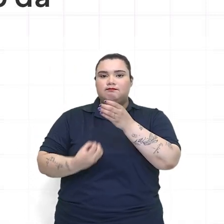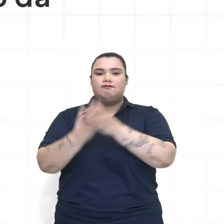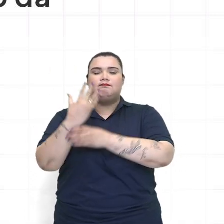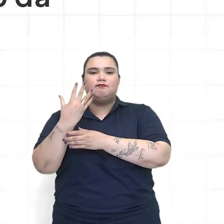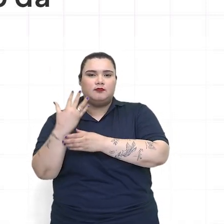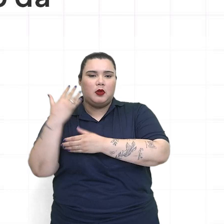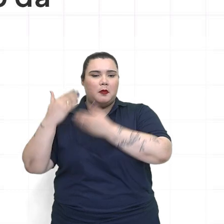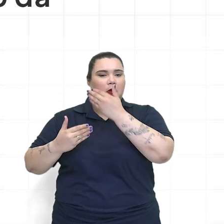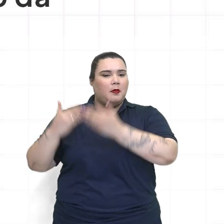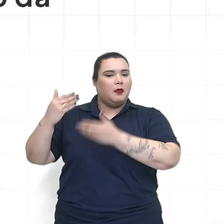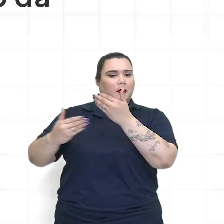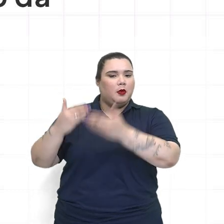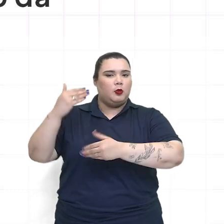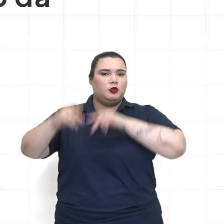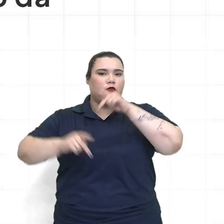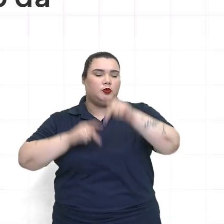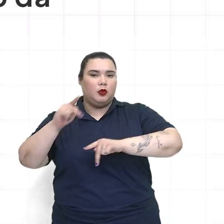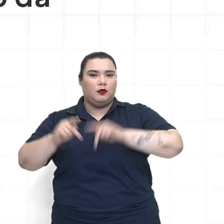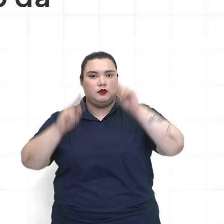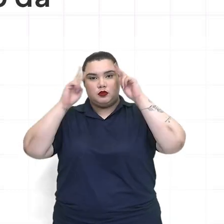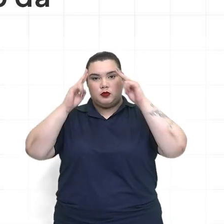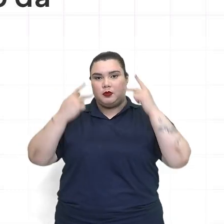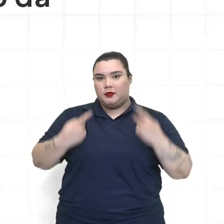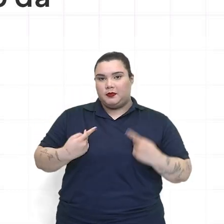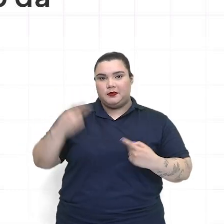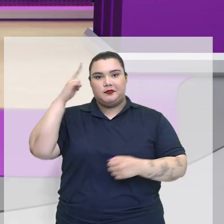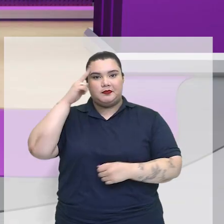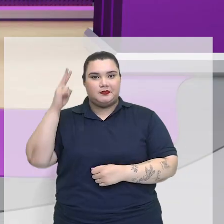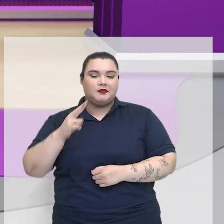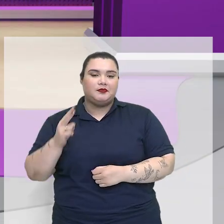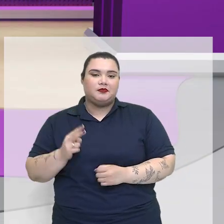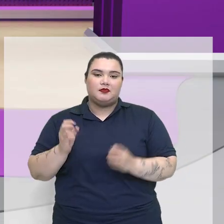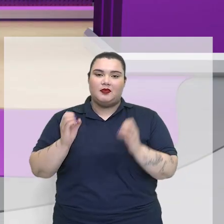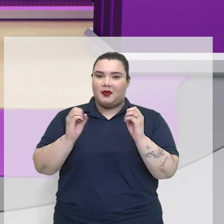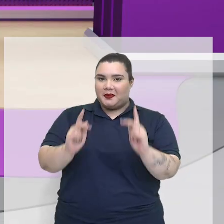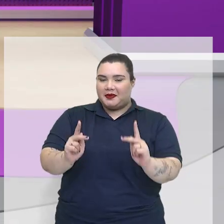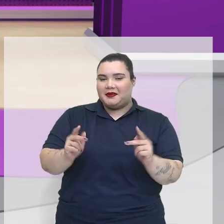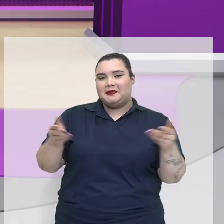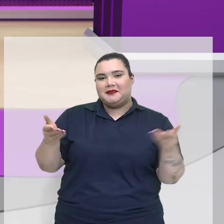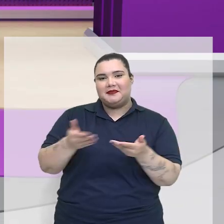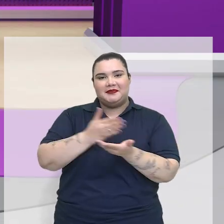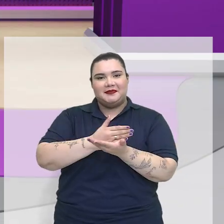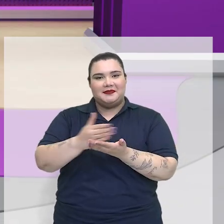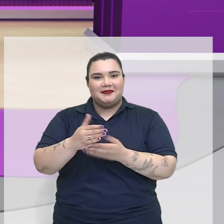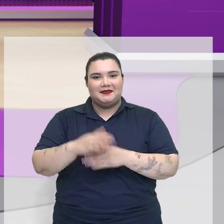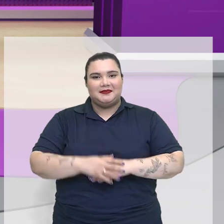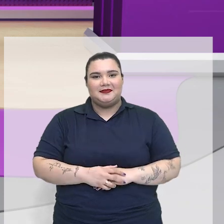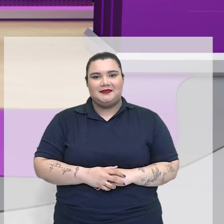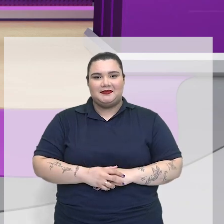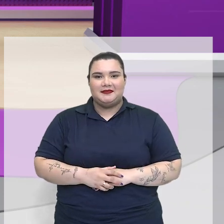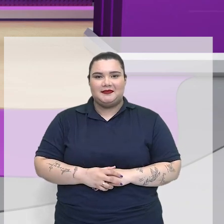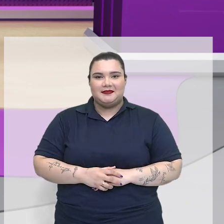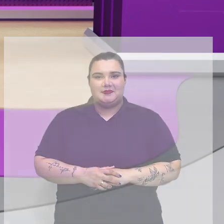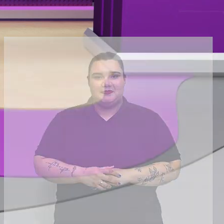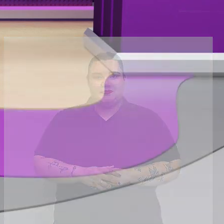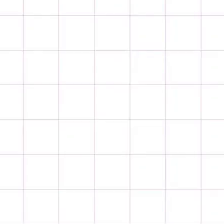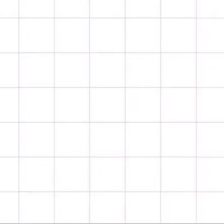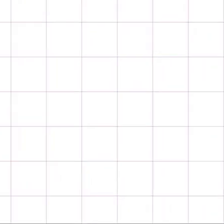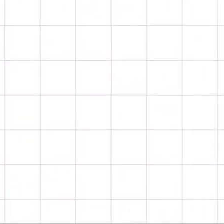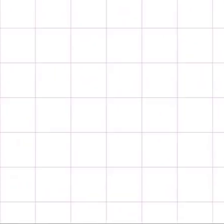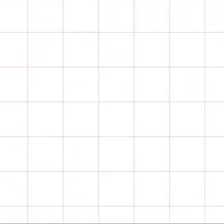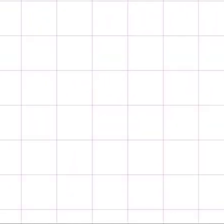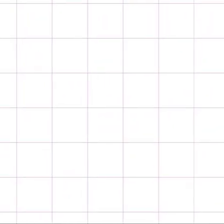os números ao longo da história das civilizações humanas. Todo mundo pronto? Vamos à nossa aula.